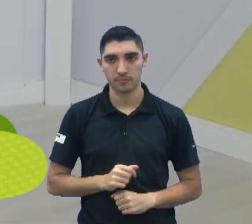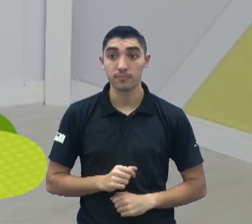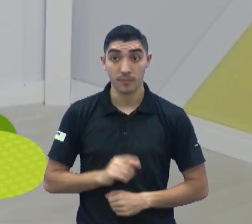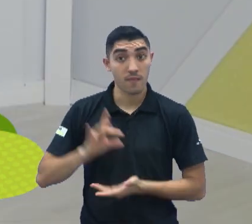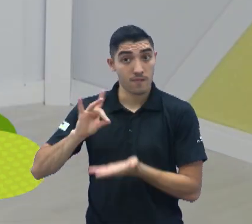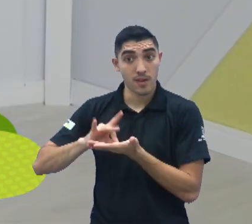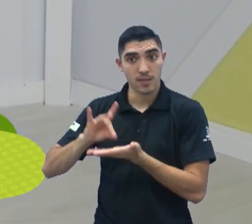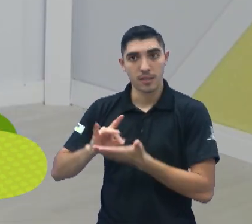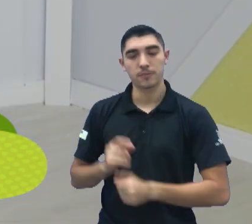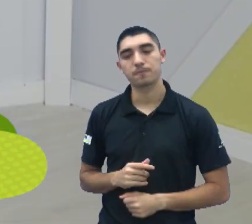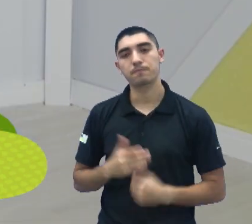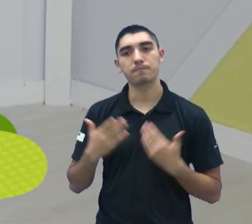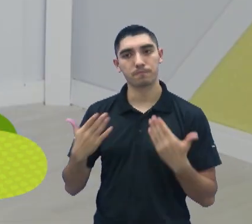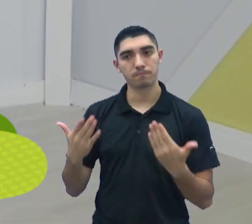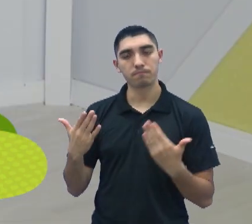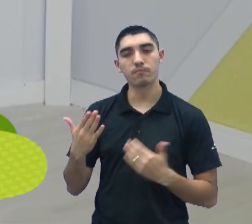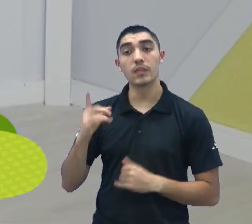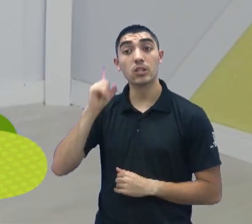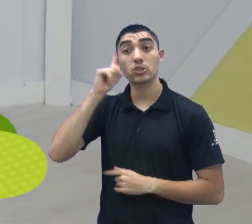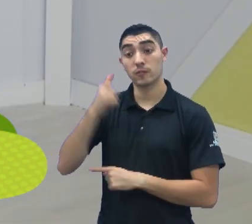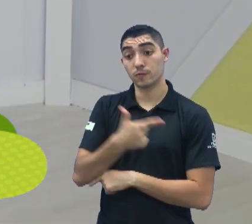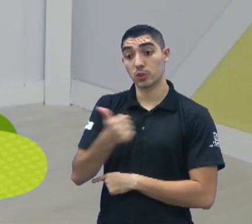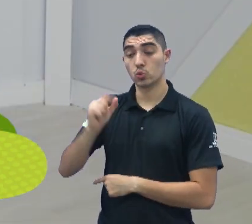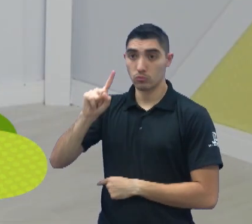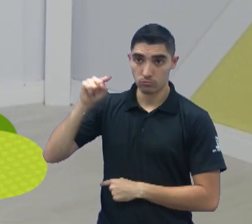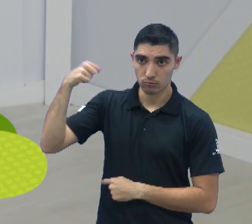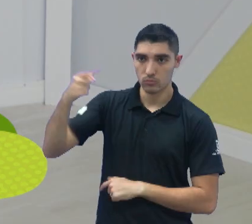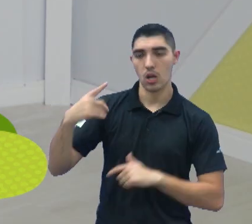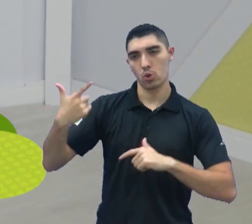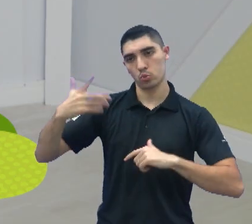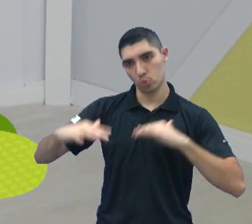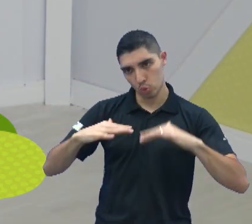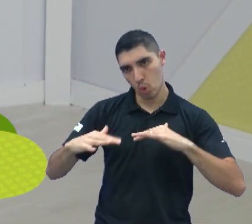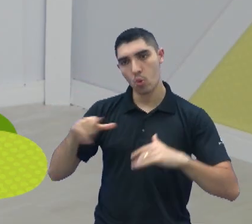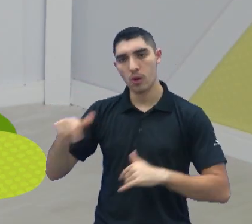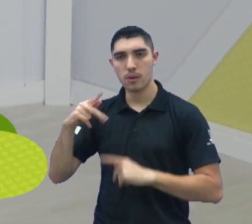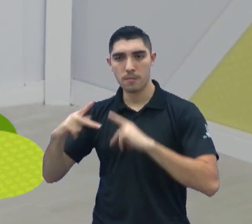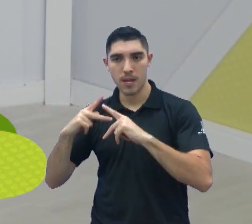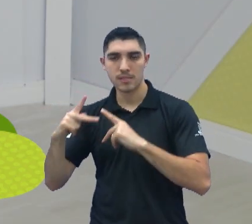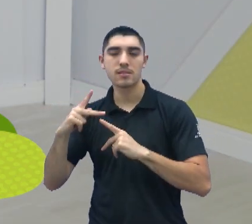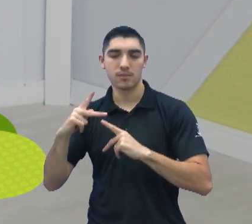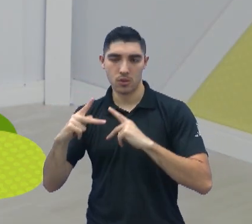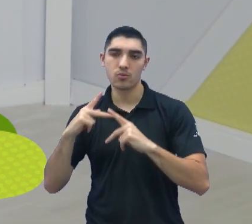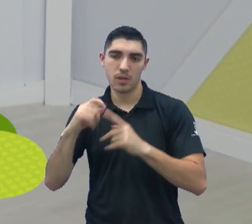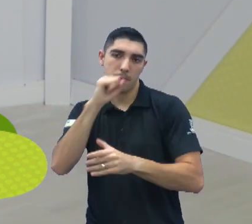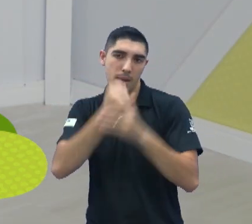Portanto, dia 21, próximo compromisso do São José, recebendo o Pro Esporte de Sorocaba